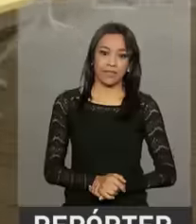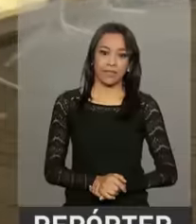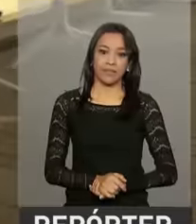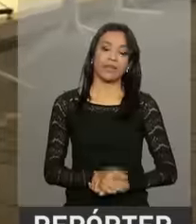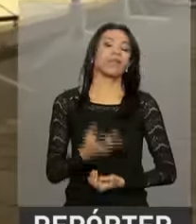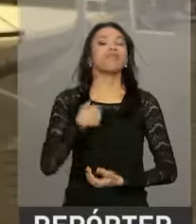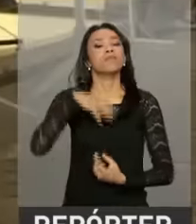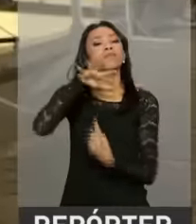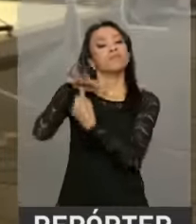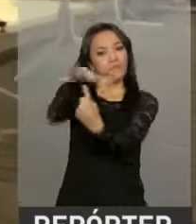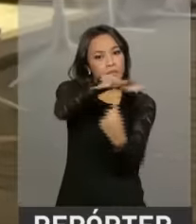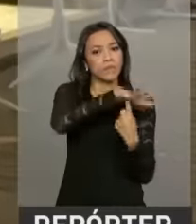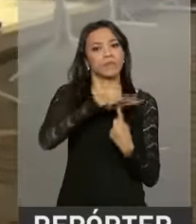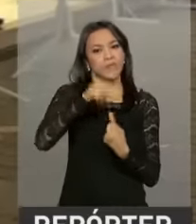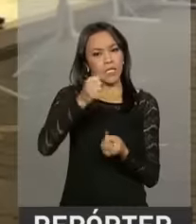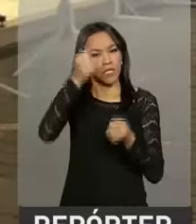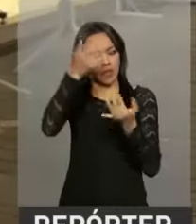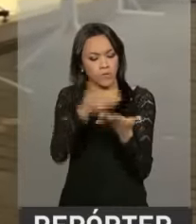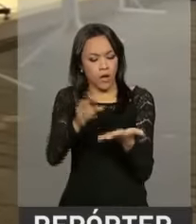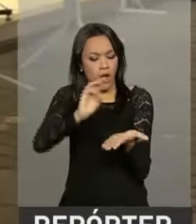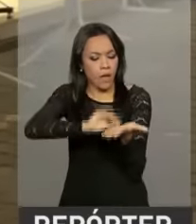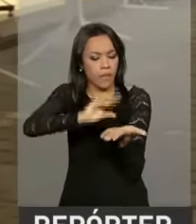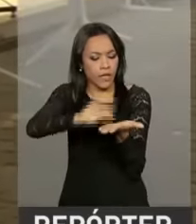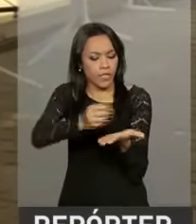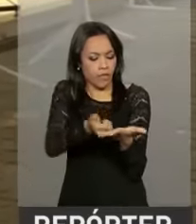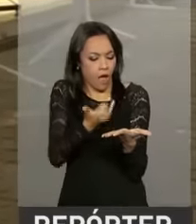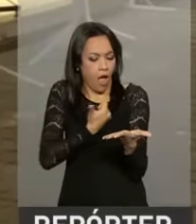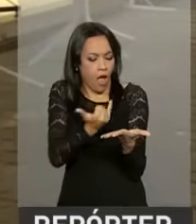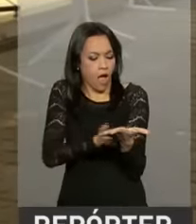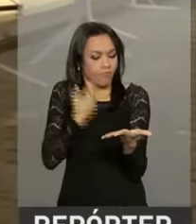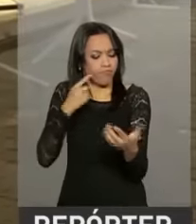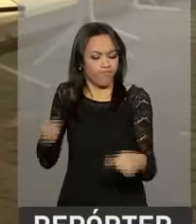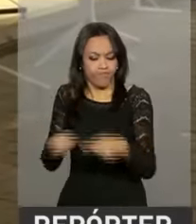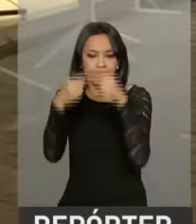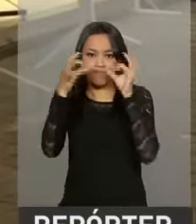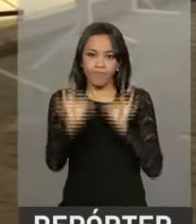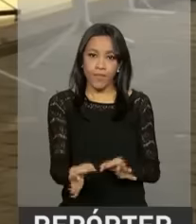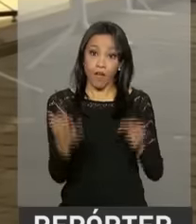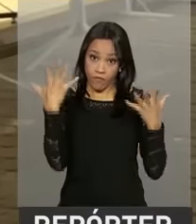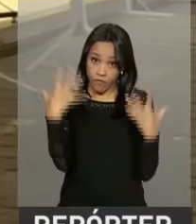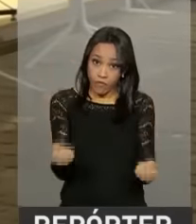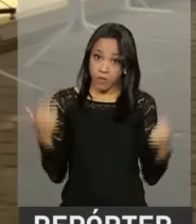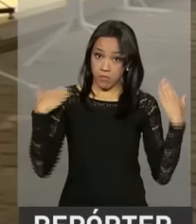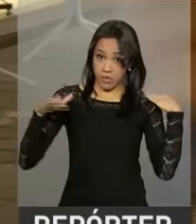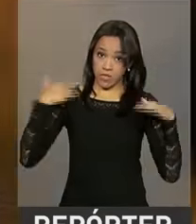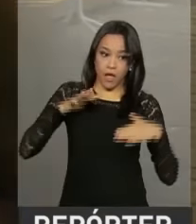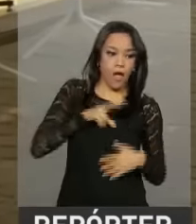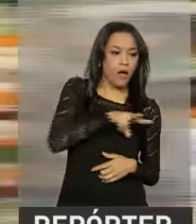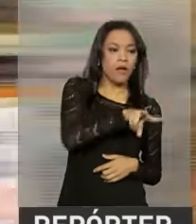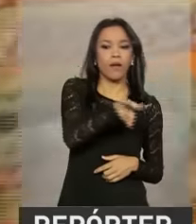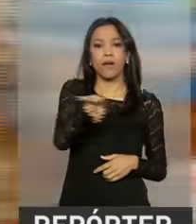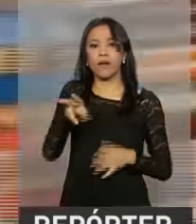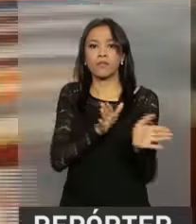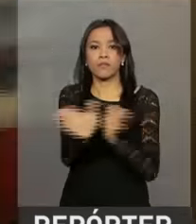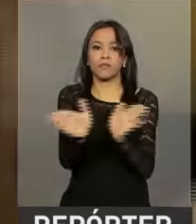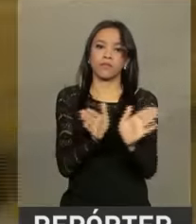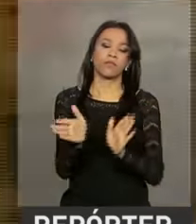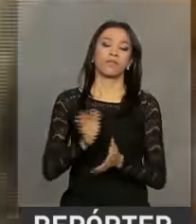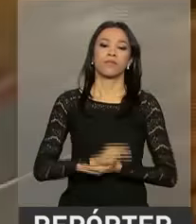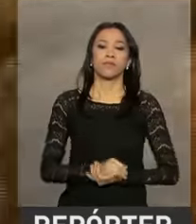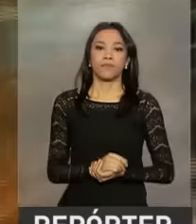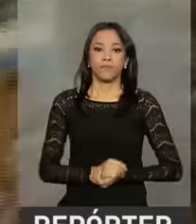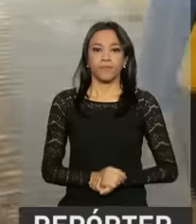está escrito aqui no aplicativo, a gente confirmou na Feira de São Cristóvão. Vamos continuar nosso passeio da acessibilidade?